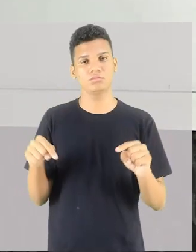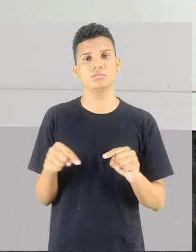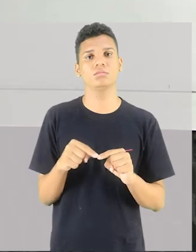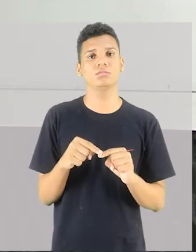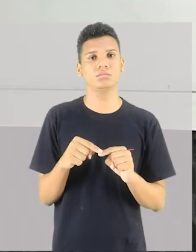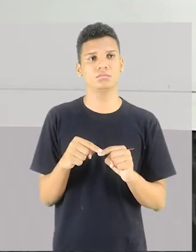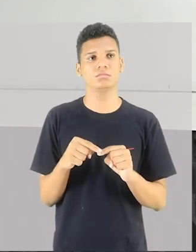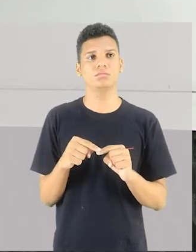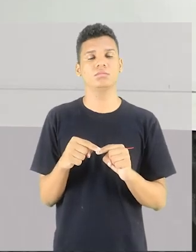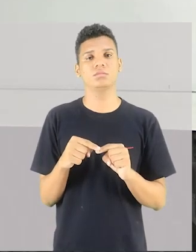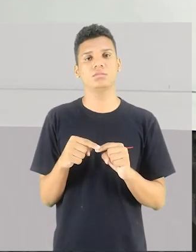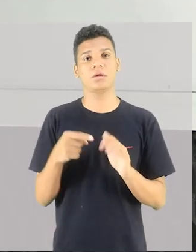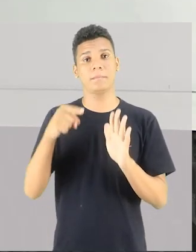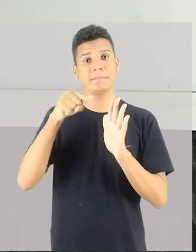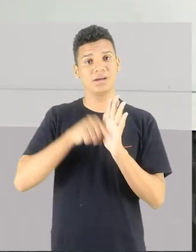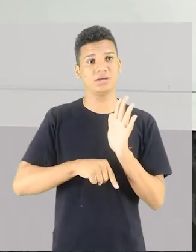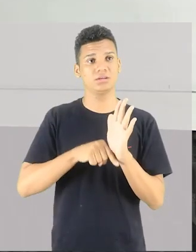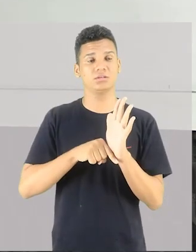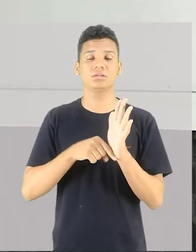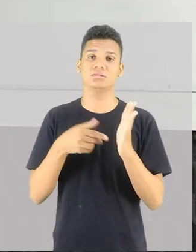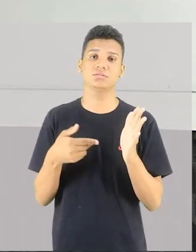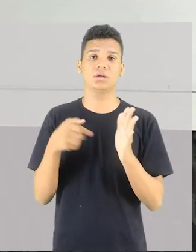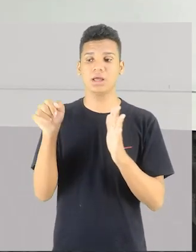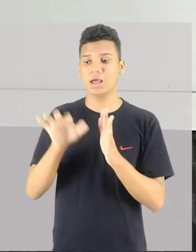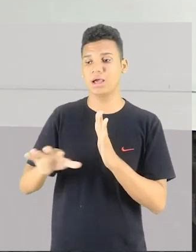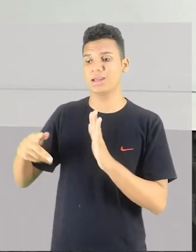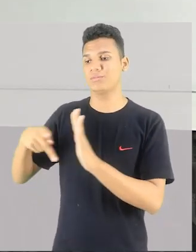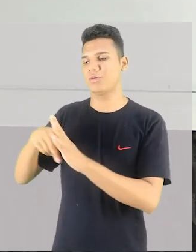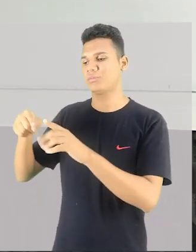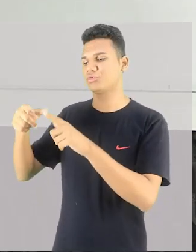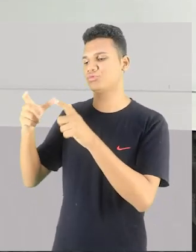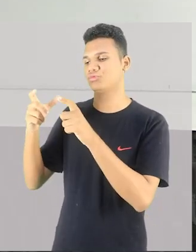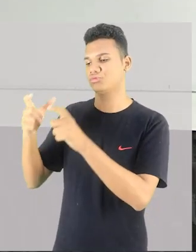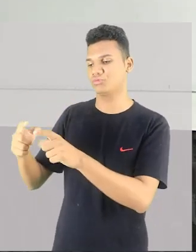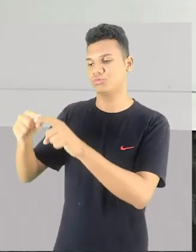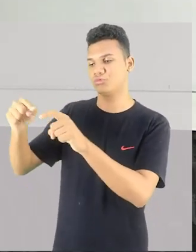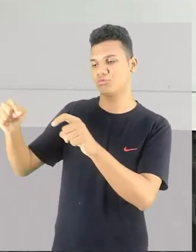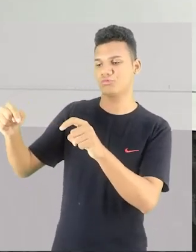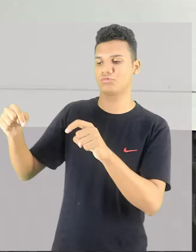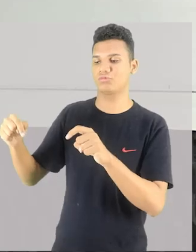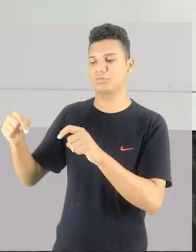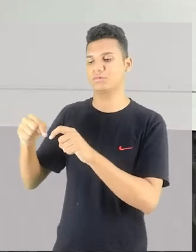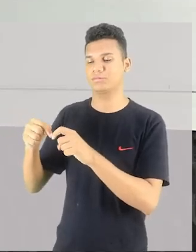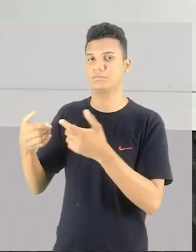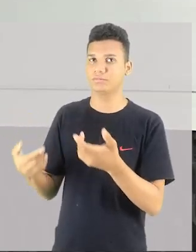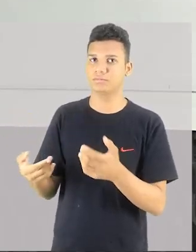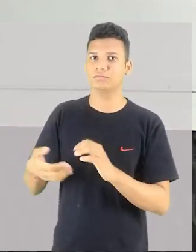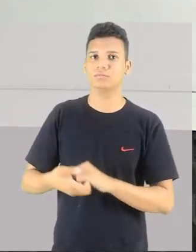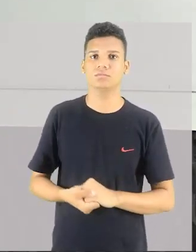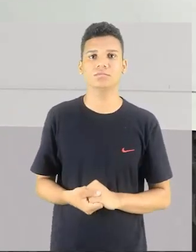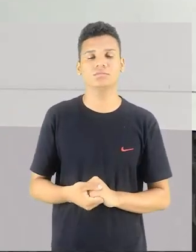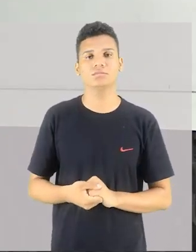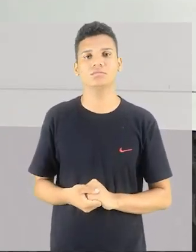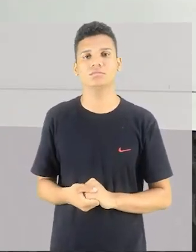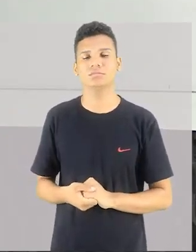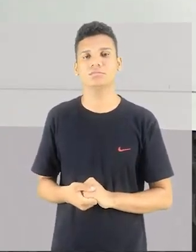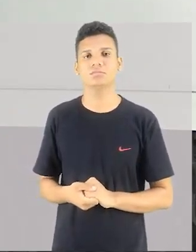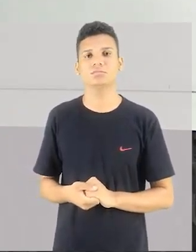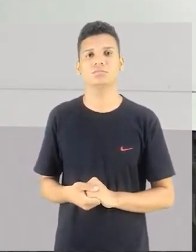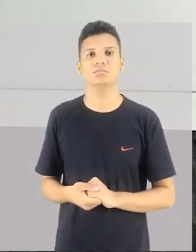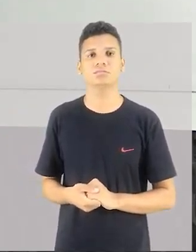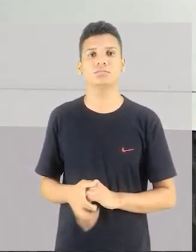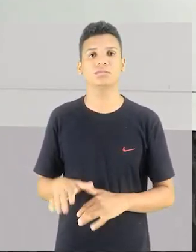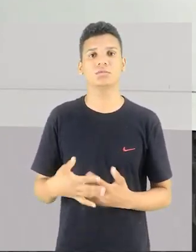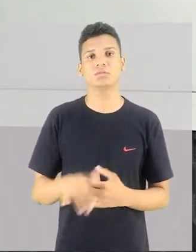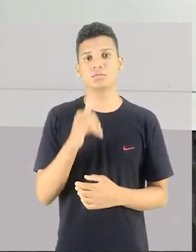Círculo menos a área do quadrado né uma questão de área vazada que a gente fala